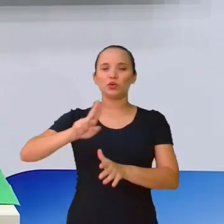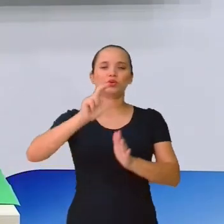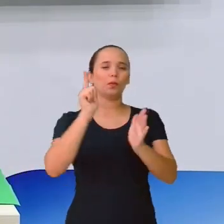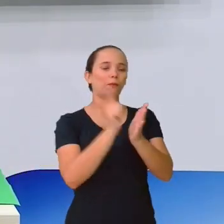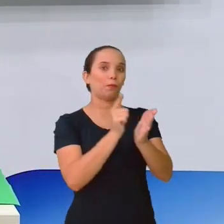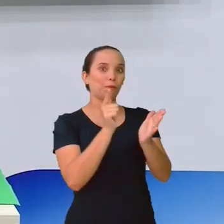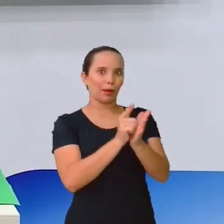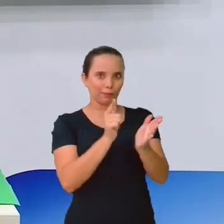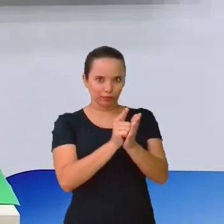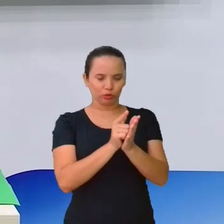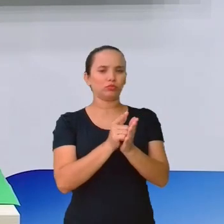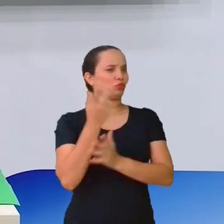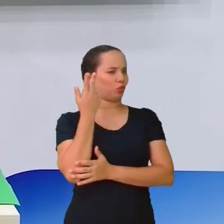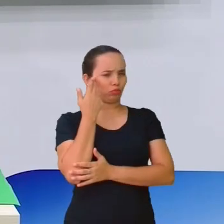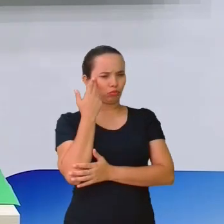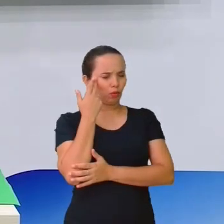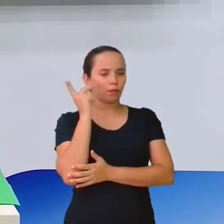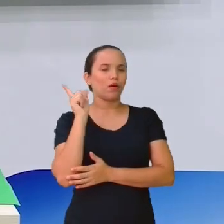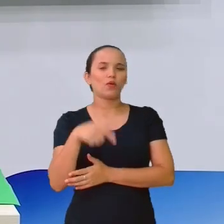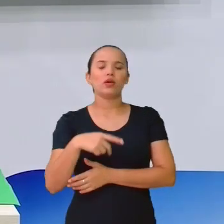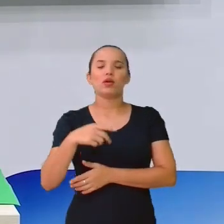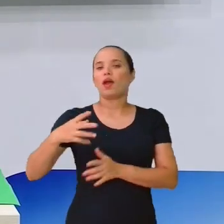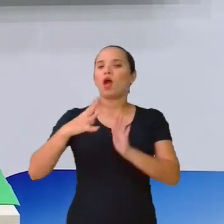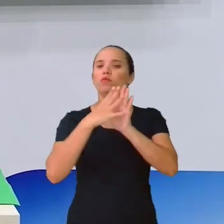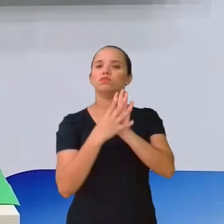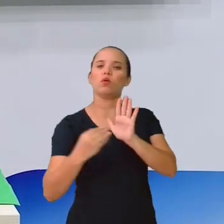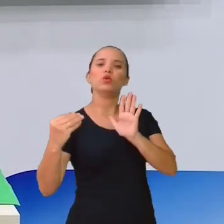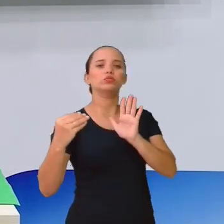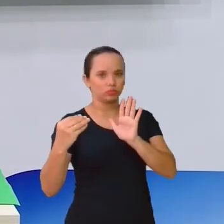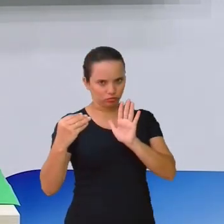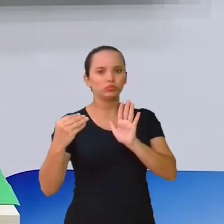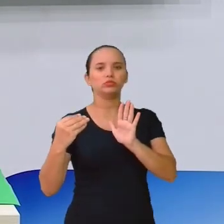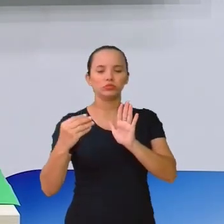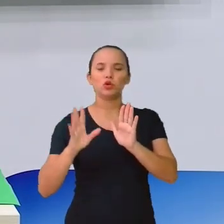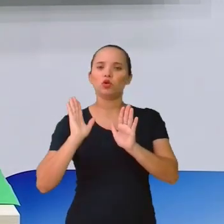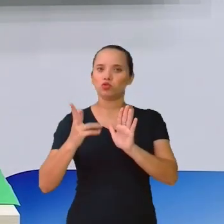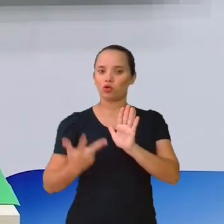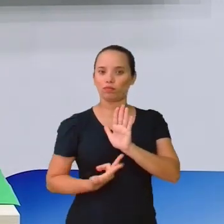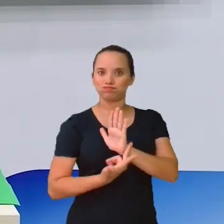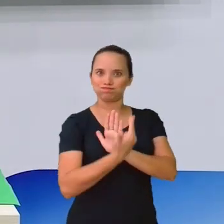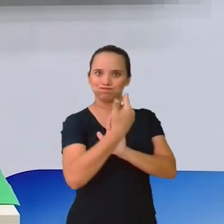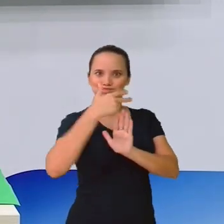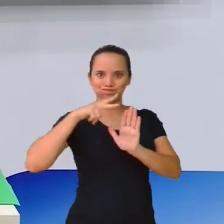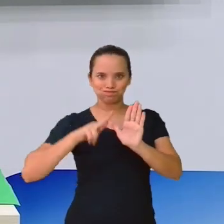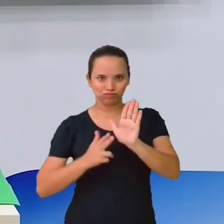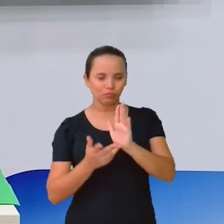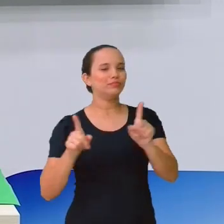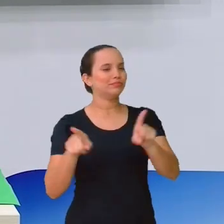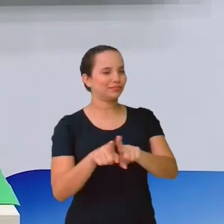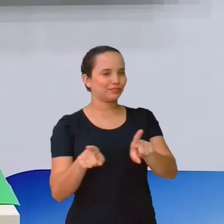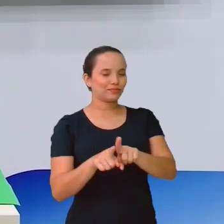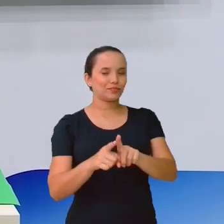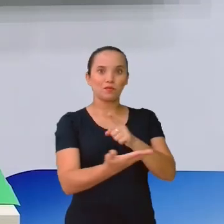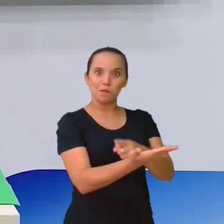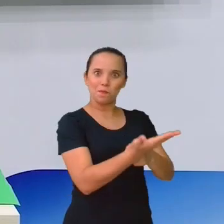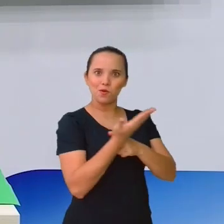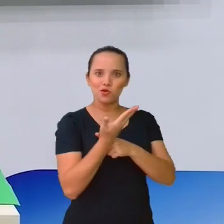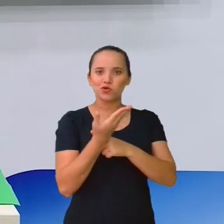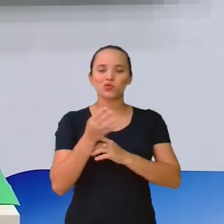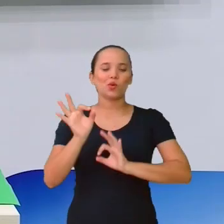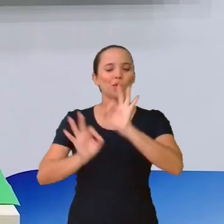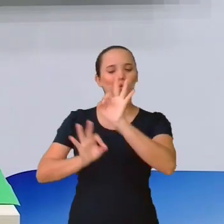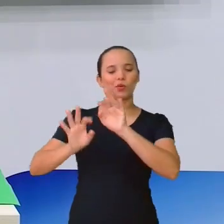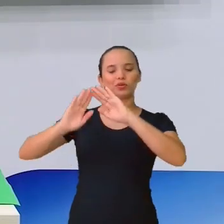da árvore, para ela servir como molde. Fiz um desenho e fiz um recorte, tá? Para me ajudar para fazer uma árvore bem